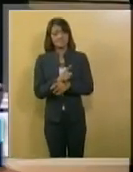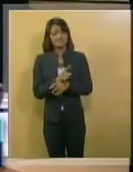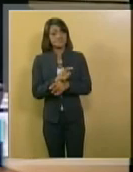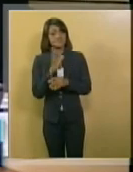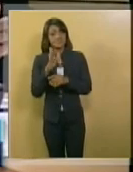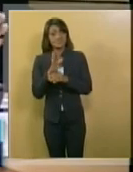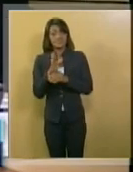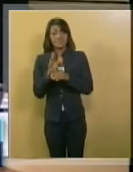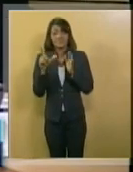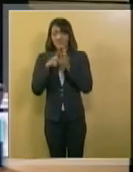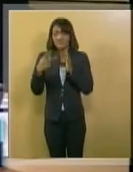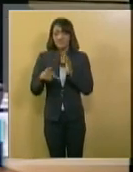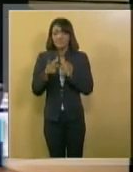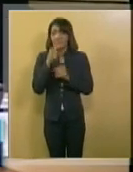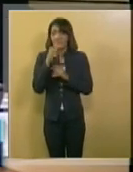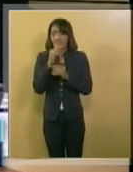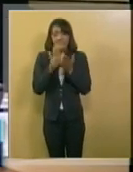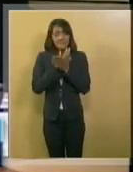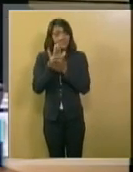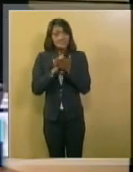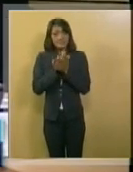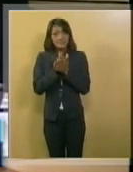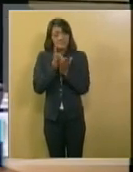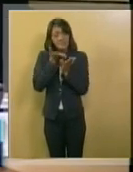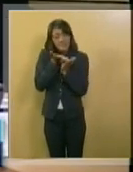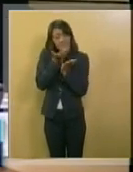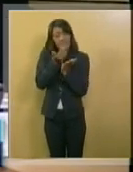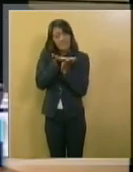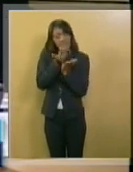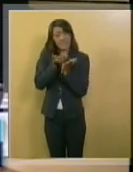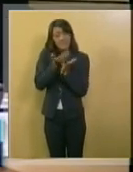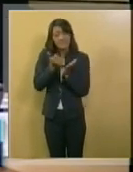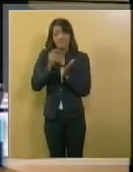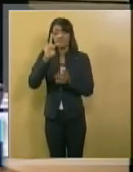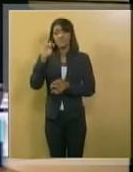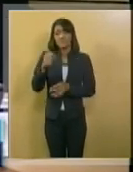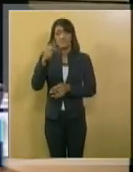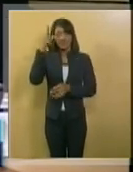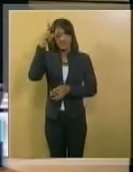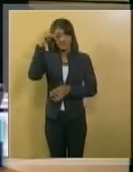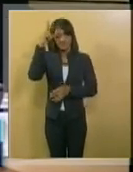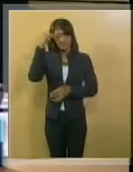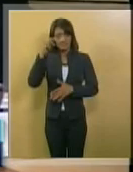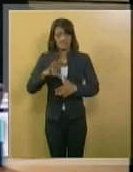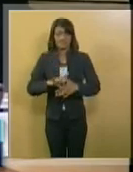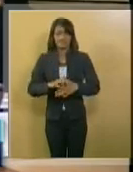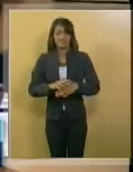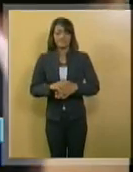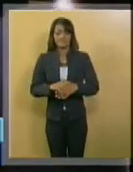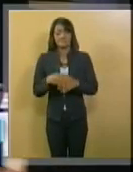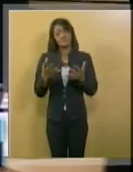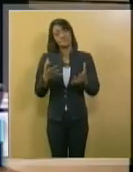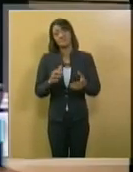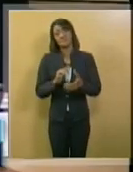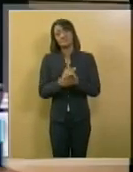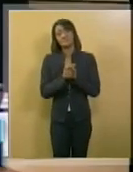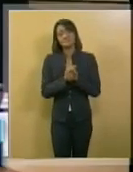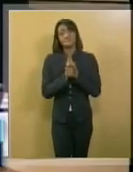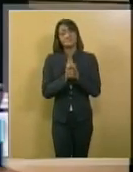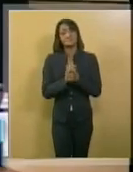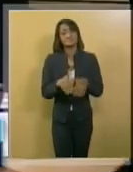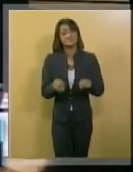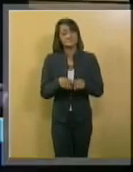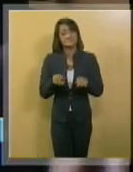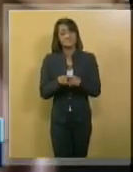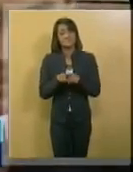passam o dia todo sem beber água. Todos estão doentes. Eu quero parabenizar também a Universidade